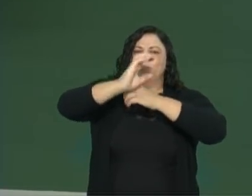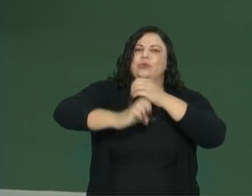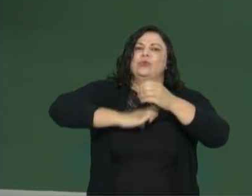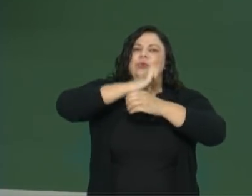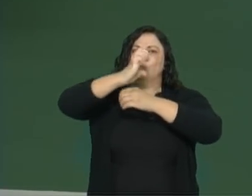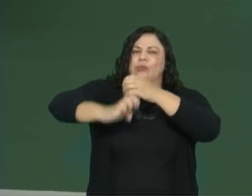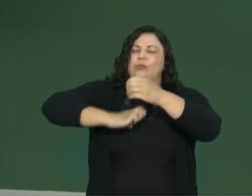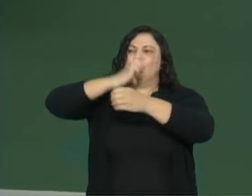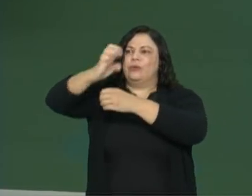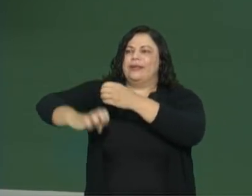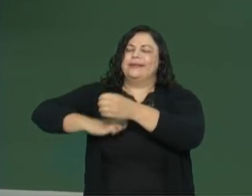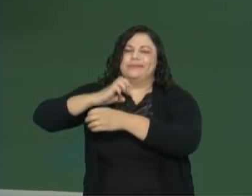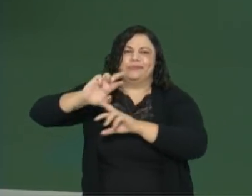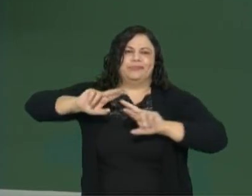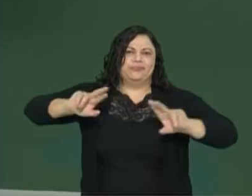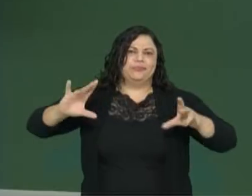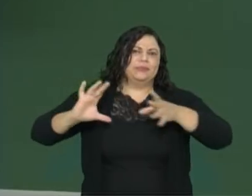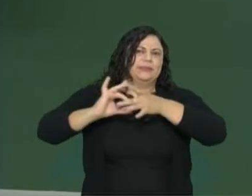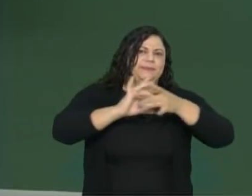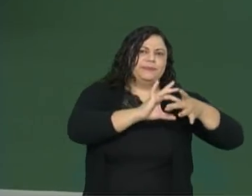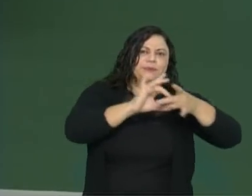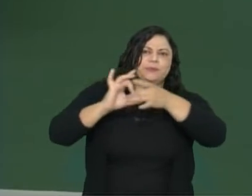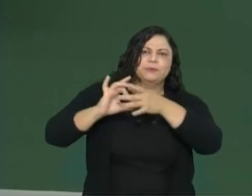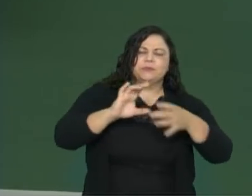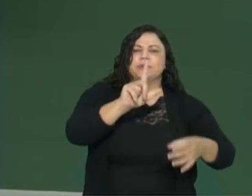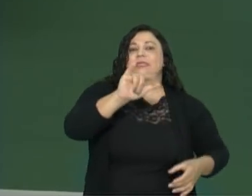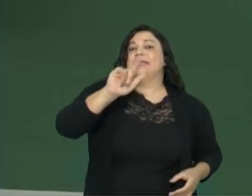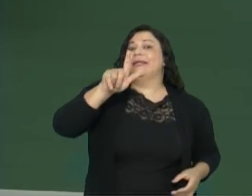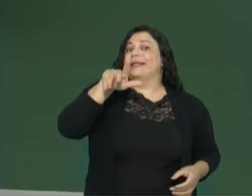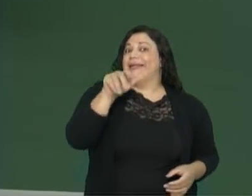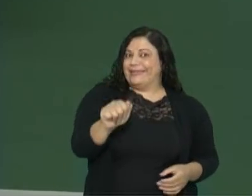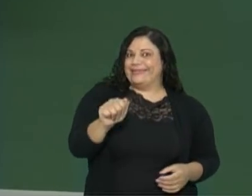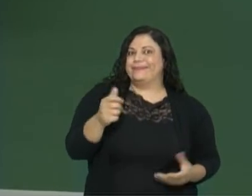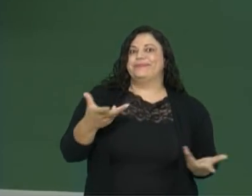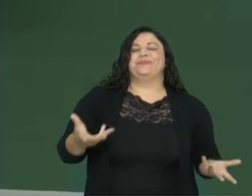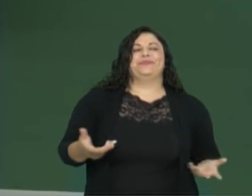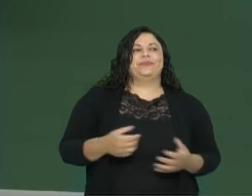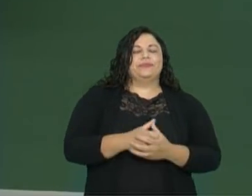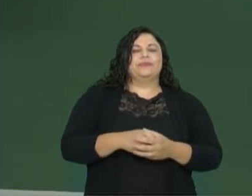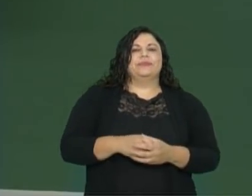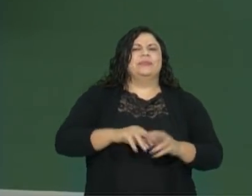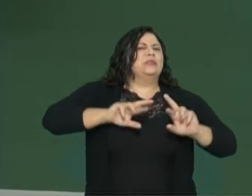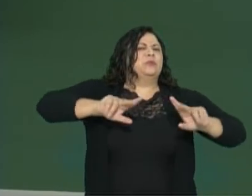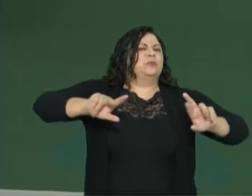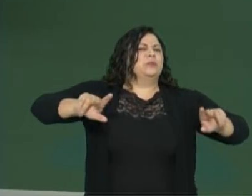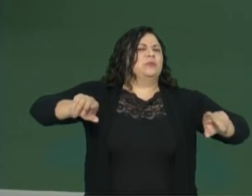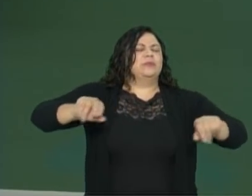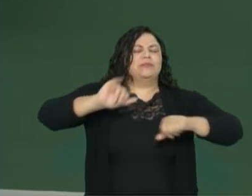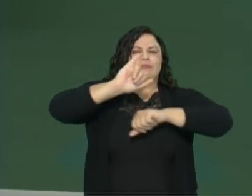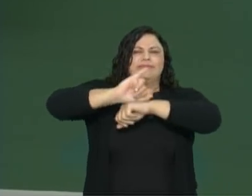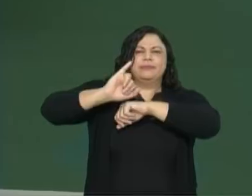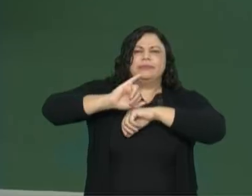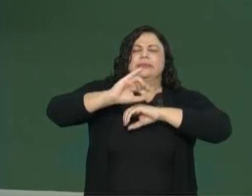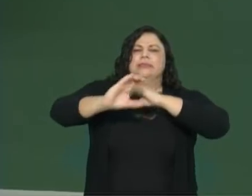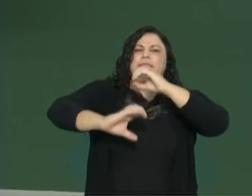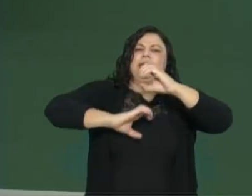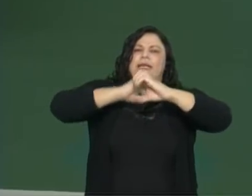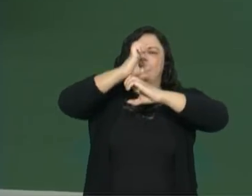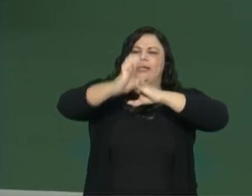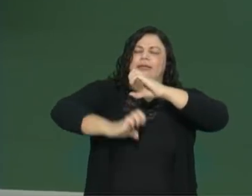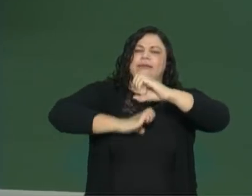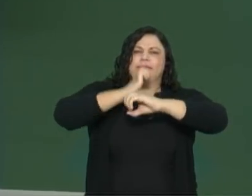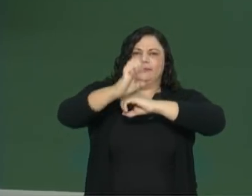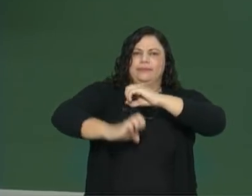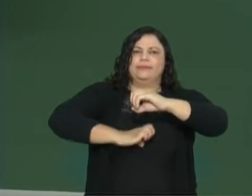compõem aquela liga. Então eu tenho um monte de átomos de cobre. Vai ter os elétrons em volta. Perfeito? É isso que